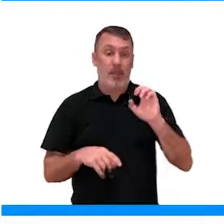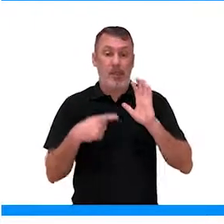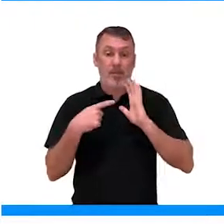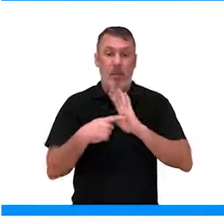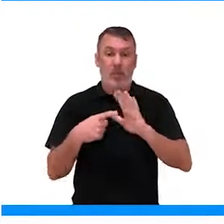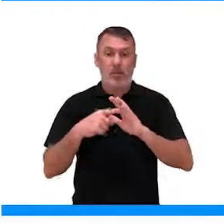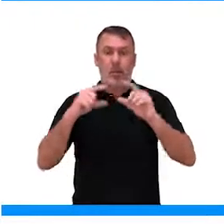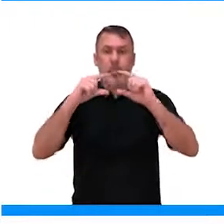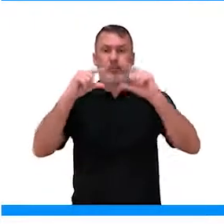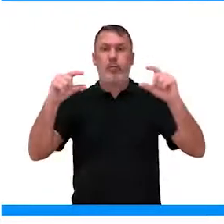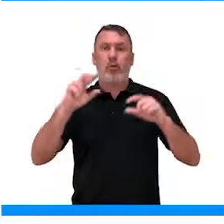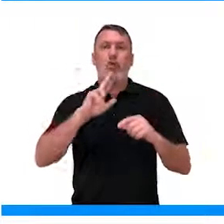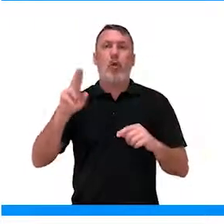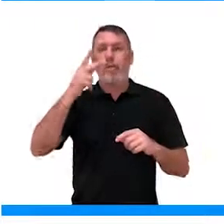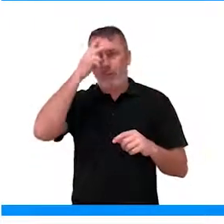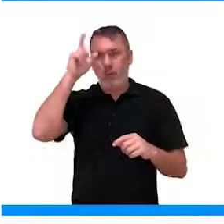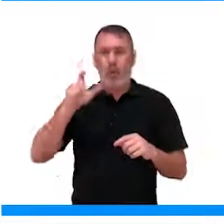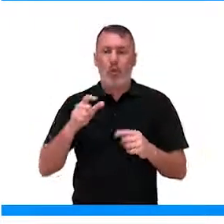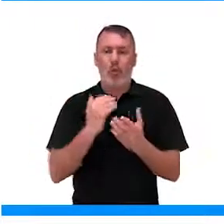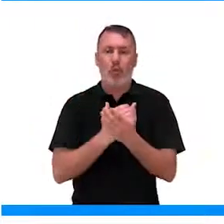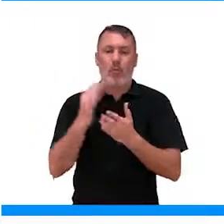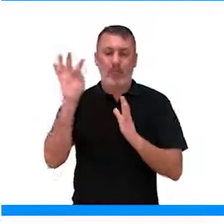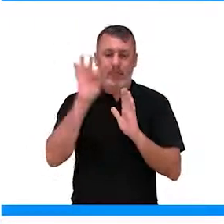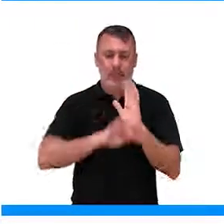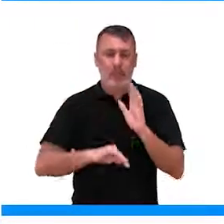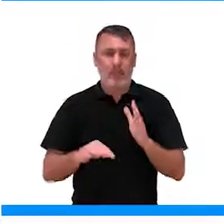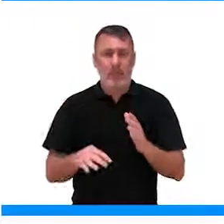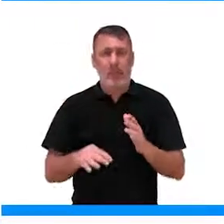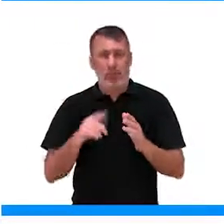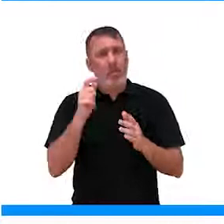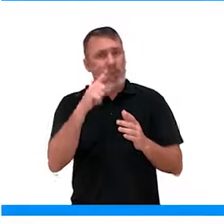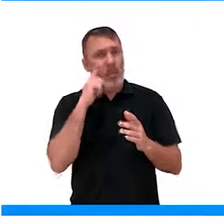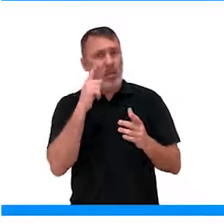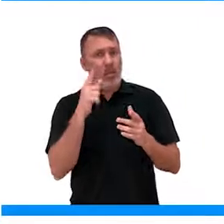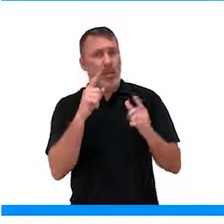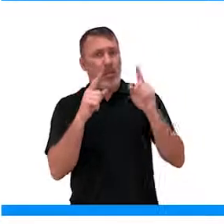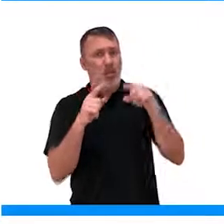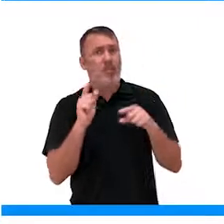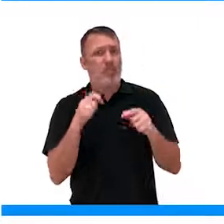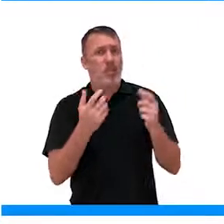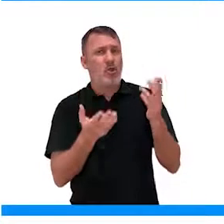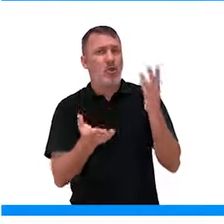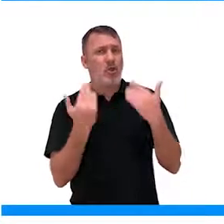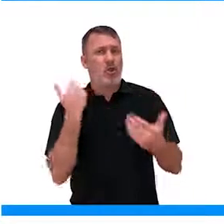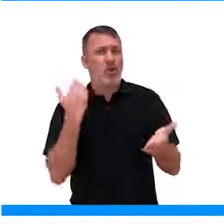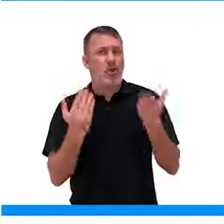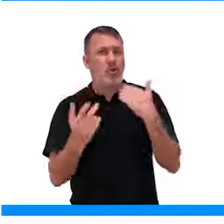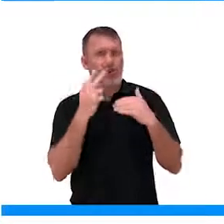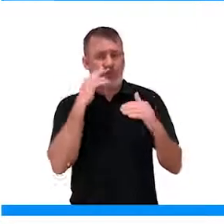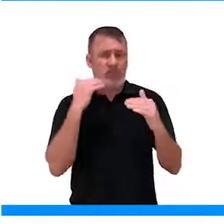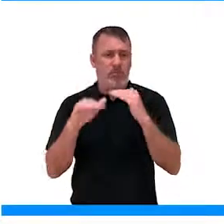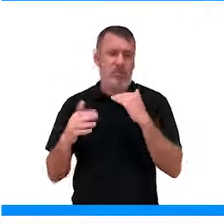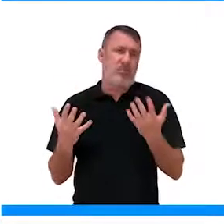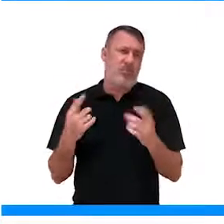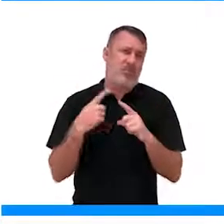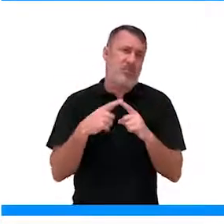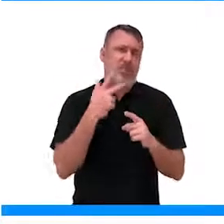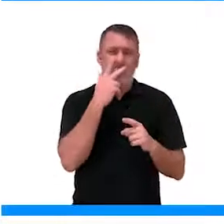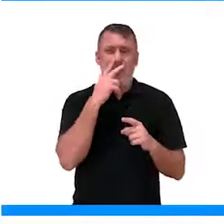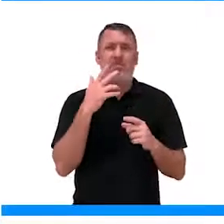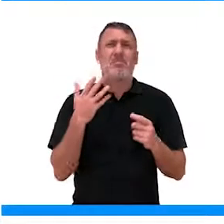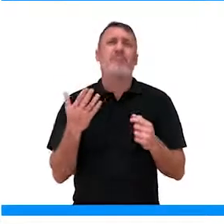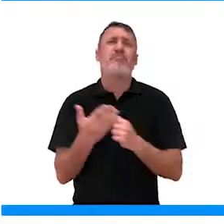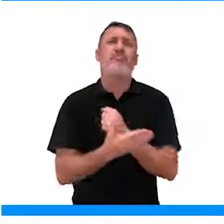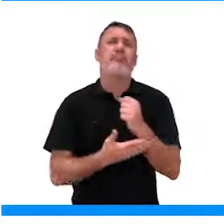pesquisador e sua imagem no início do texto. Reparem que dá para a gente já ir tirando algumas, excluindo algumas opções, porque elas são